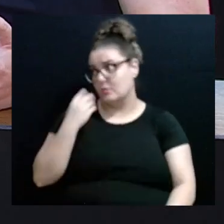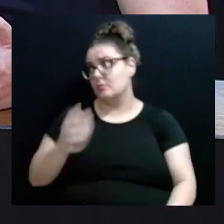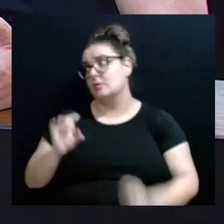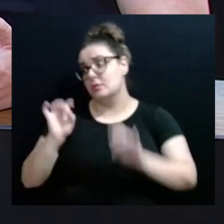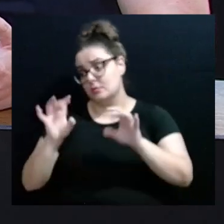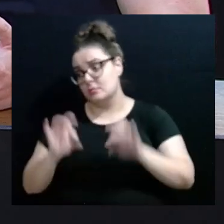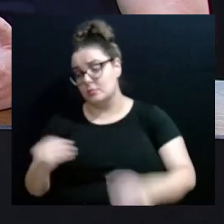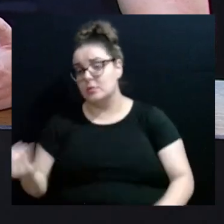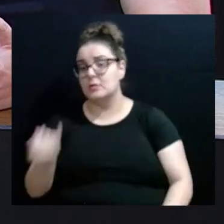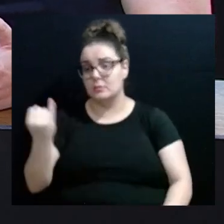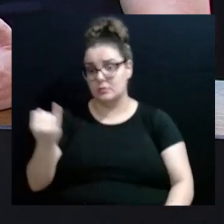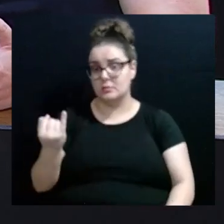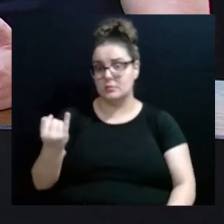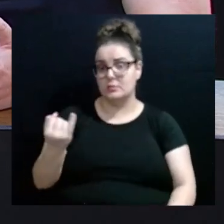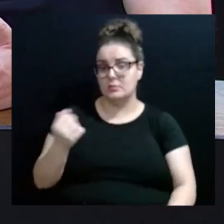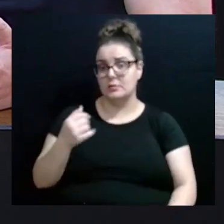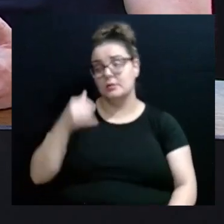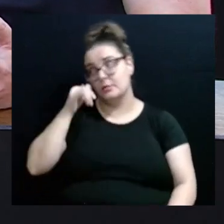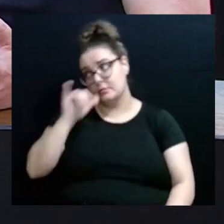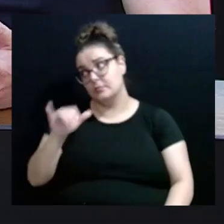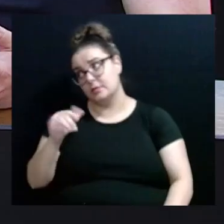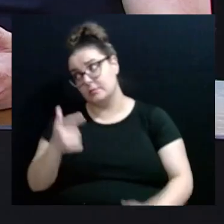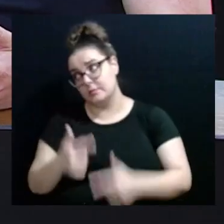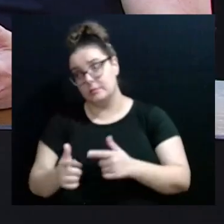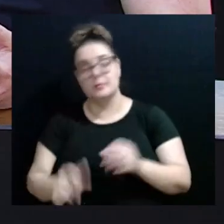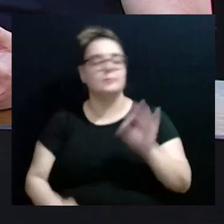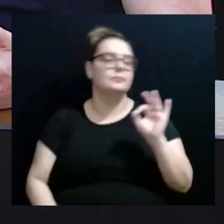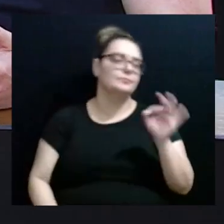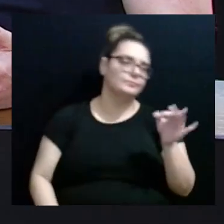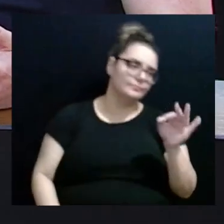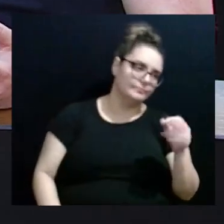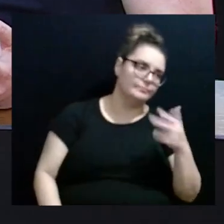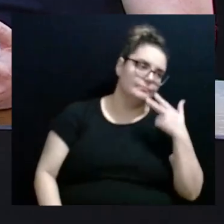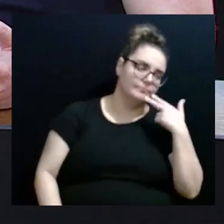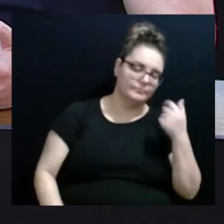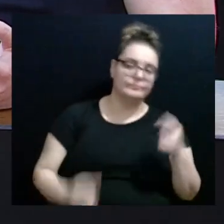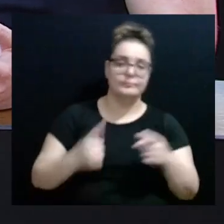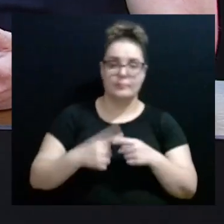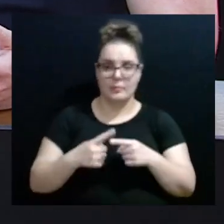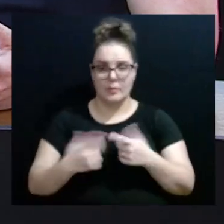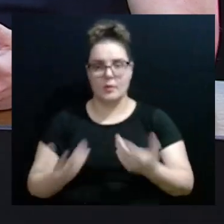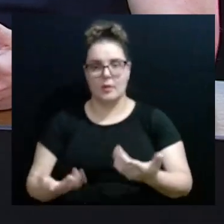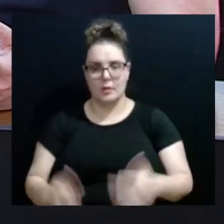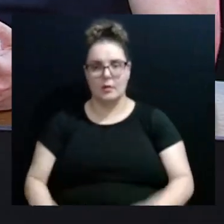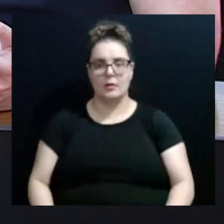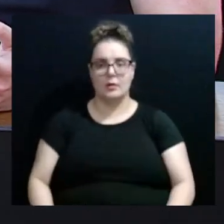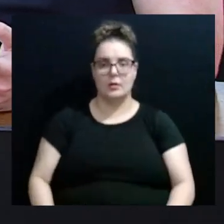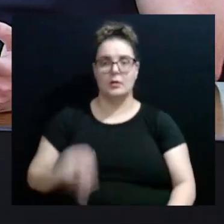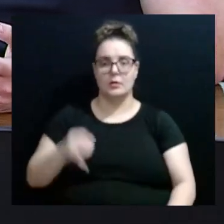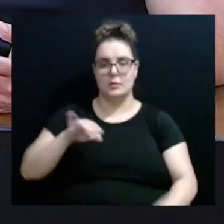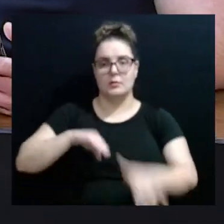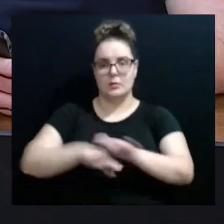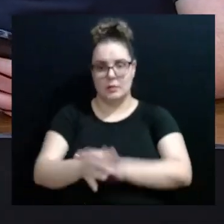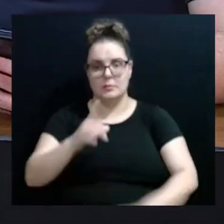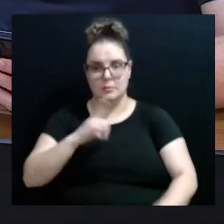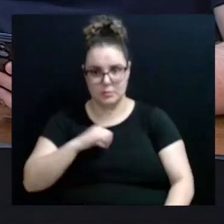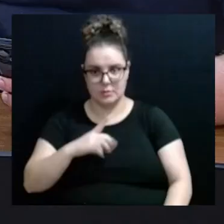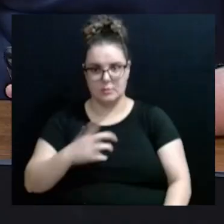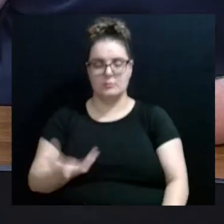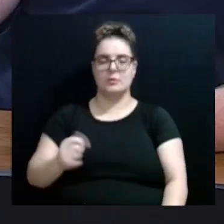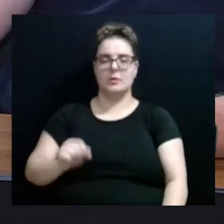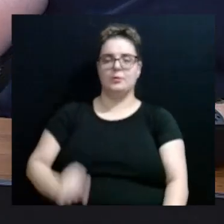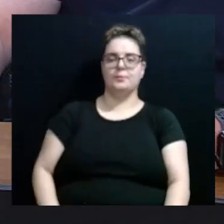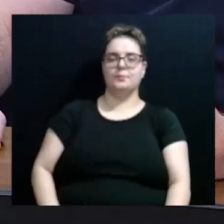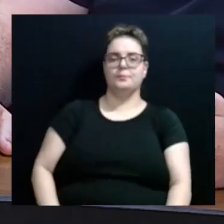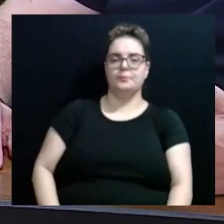pausas em experiências inesquecíveis em vez de dor de cabeça, né? Exatamente, Rafael. Porque assim, olha, se você pegar o hábito,